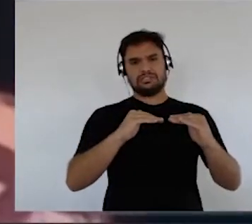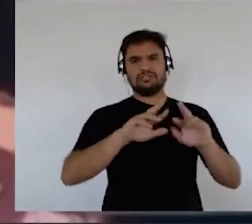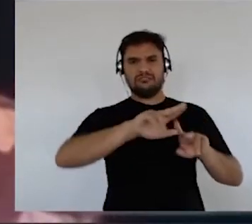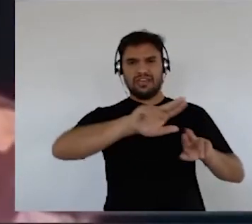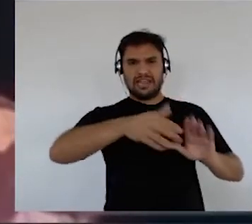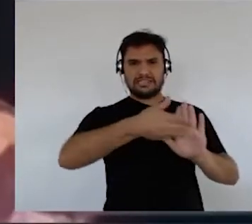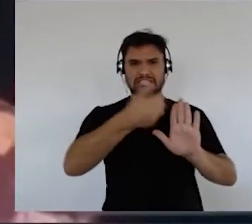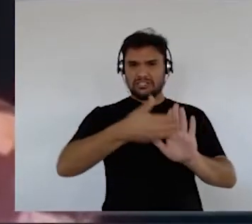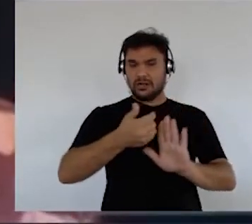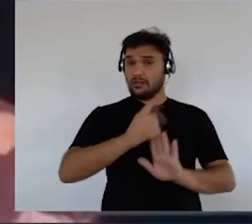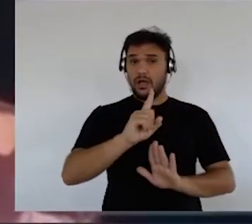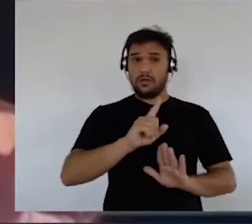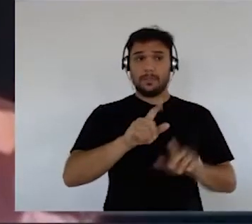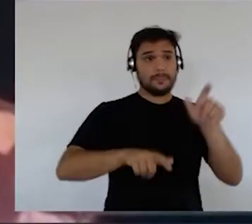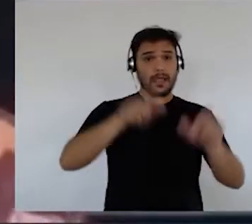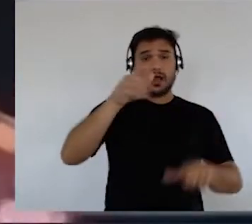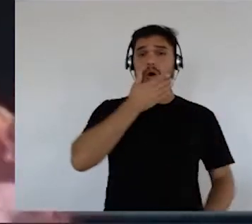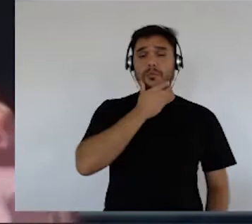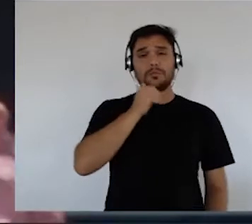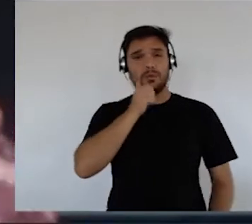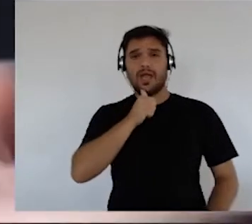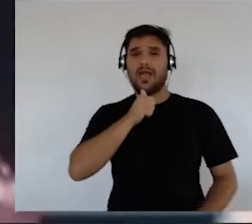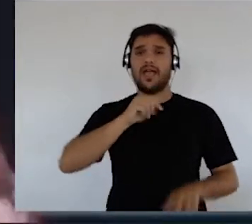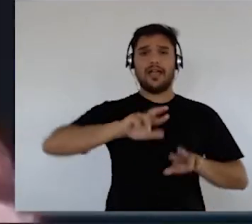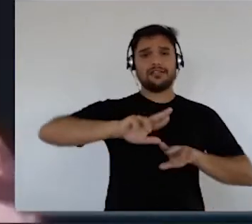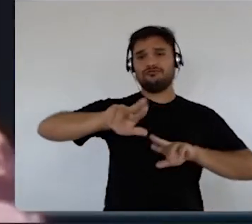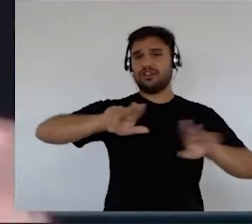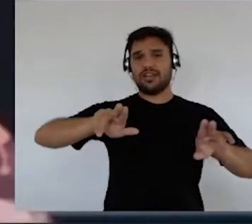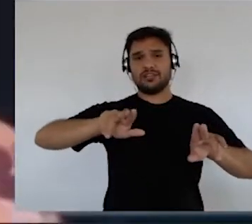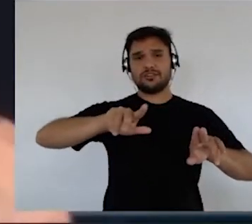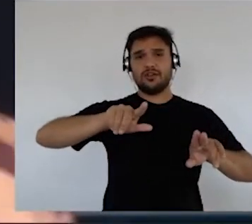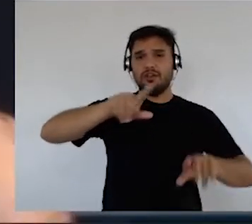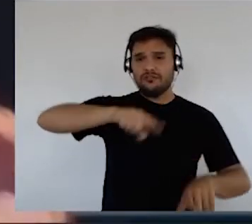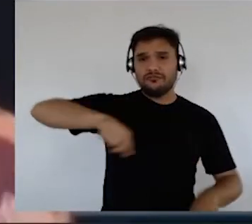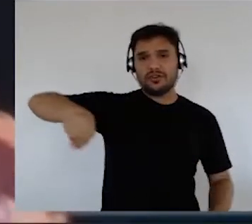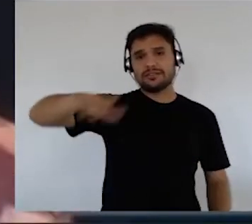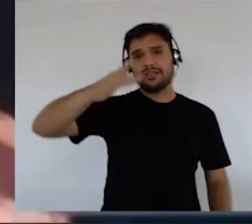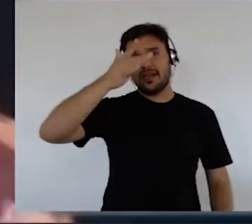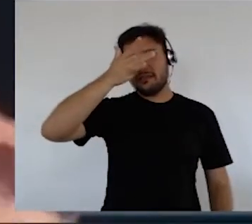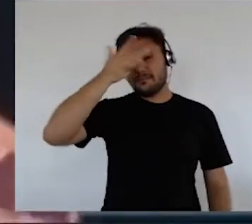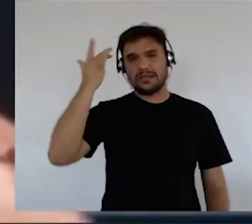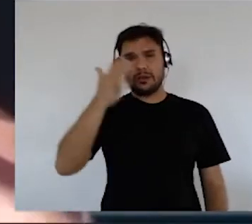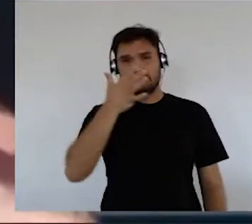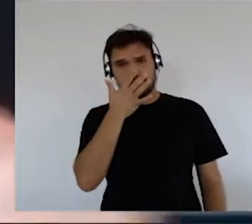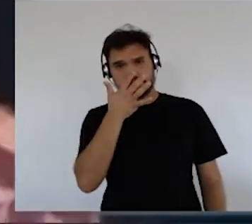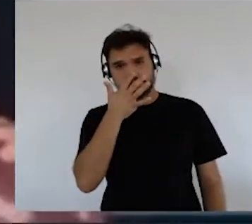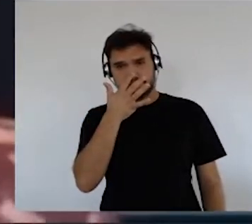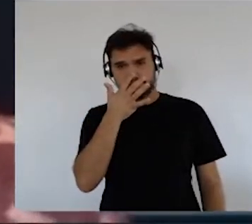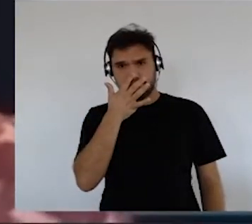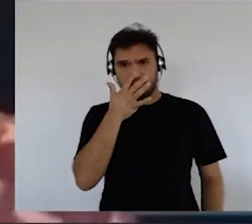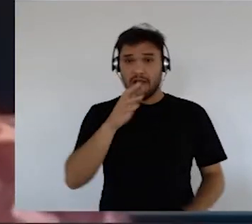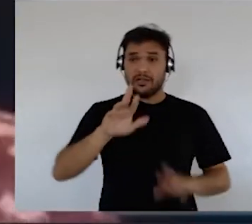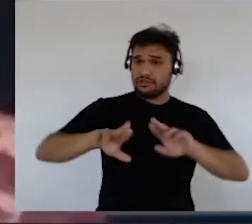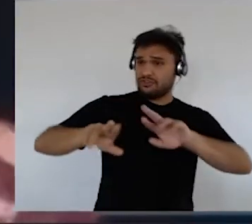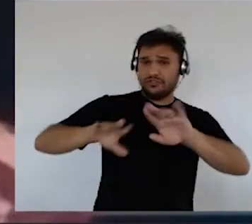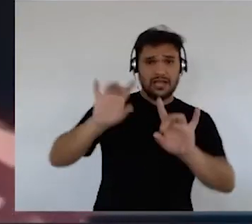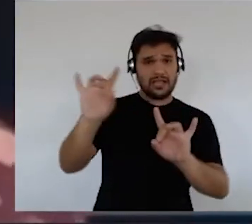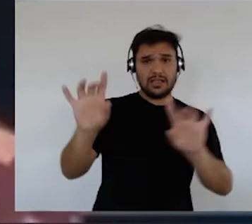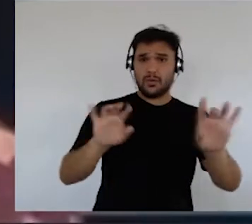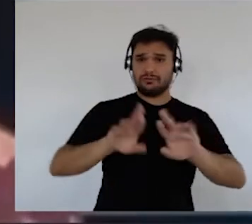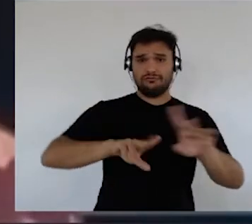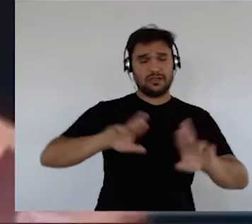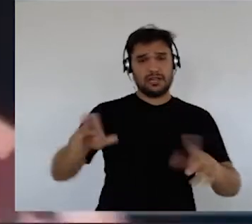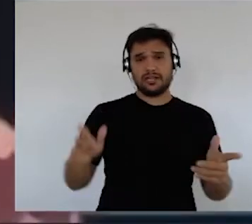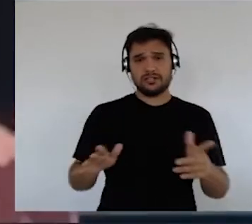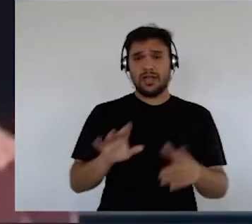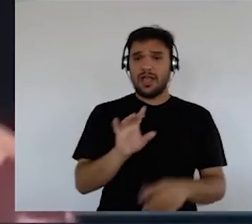Todas e todos somos diferentes. Aqui, todo mundo que está nos ouvindo, não tem absolutamente nenhuma pessoa igual a outra. Todos nós